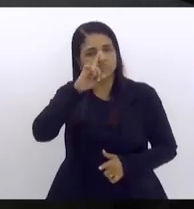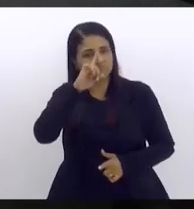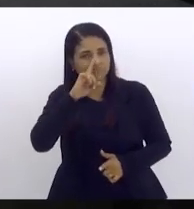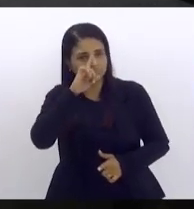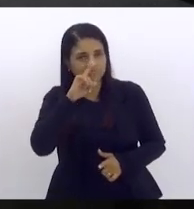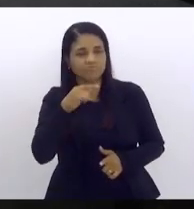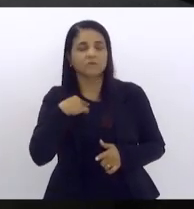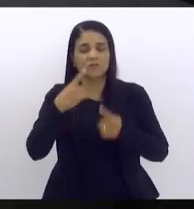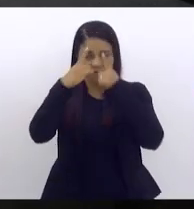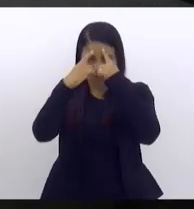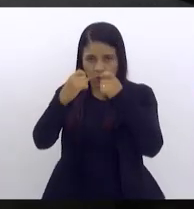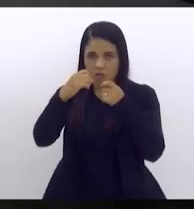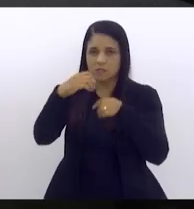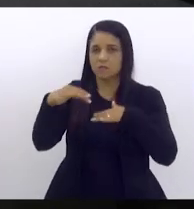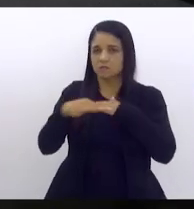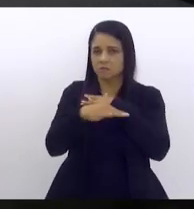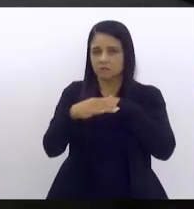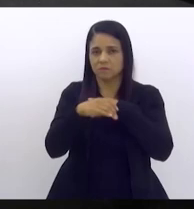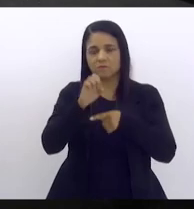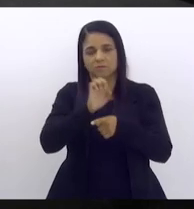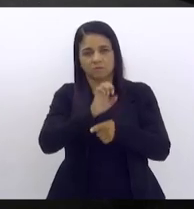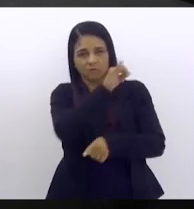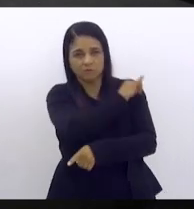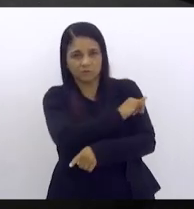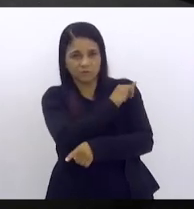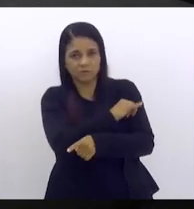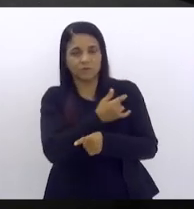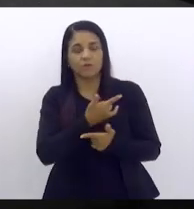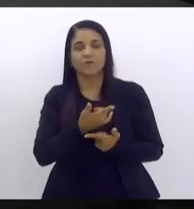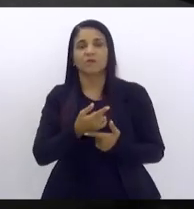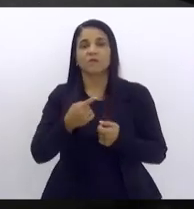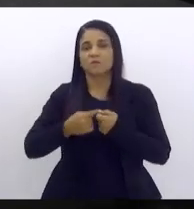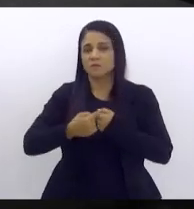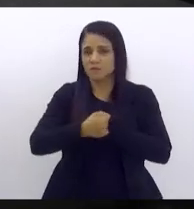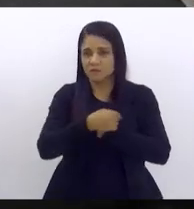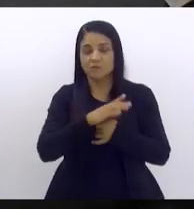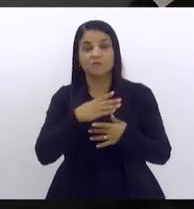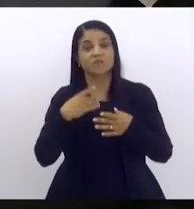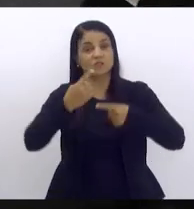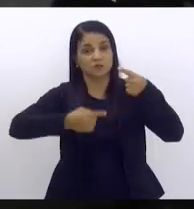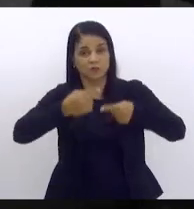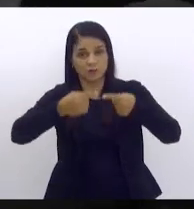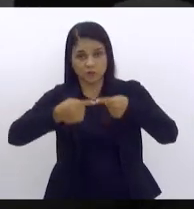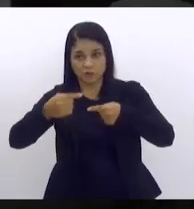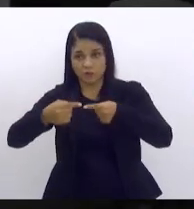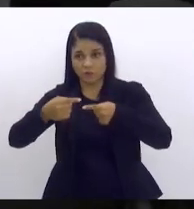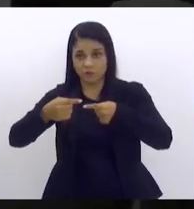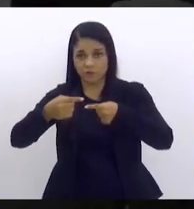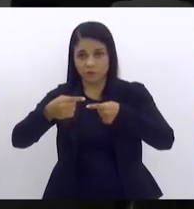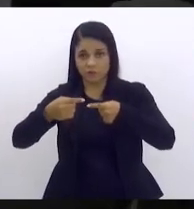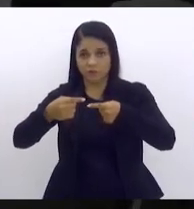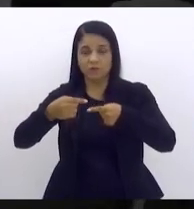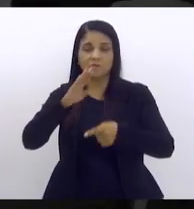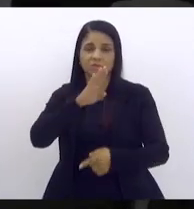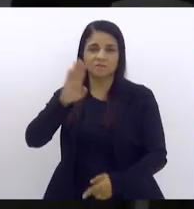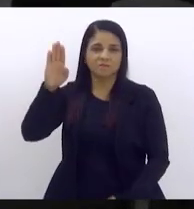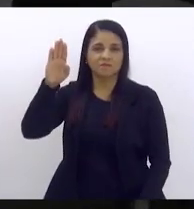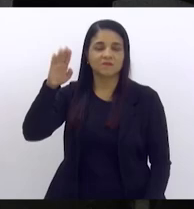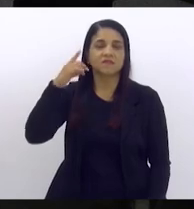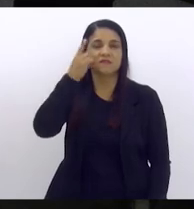violência no Estado do Rio de Janeiro e da outras providências. Em discussão, não havendo para discutir, deputada Marta